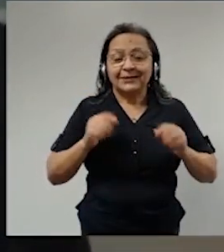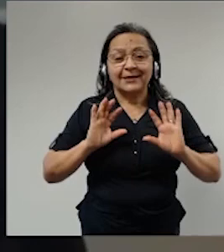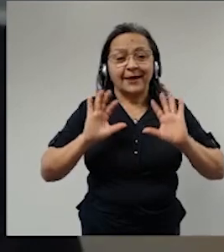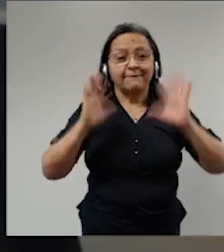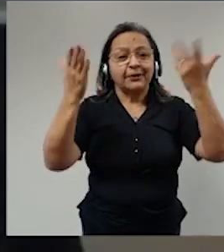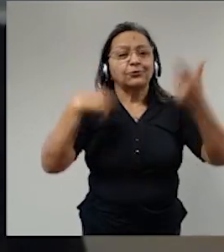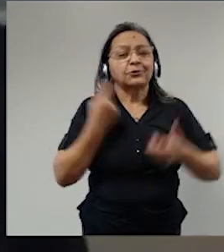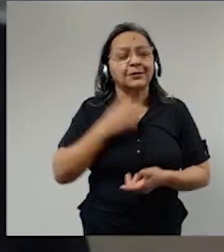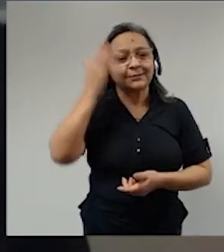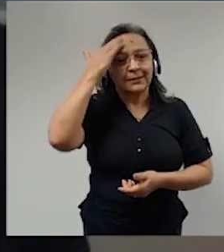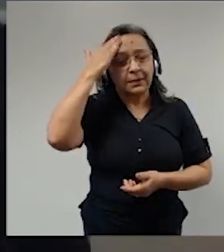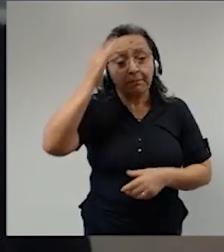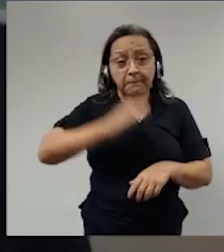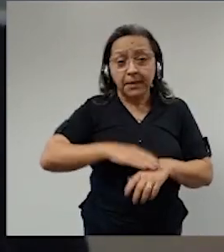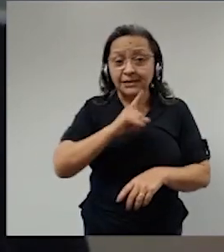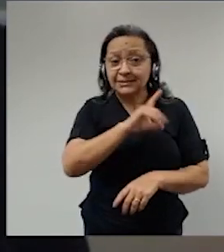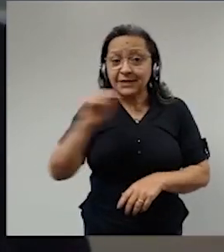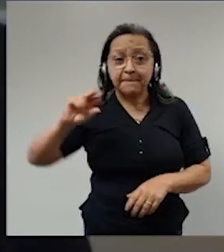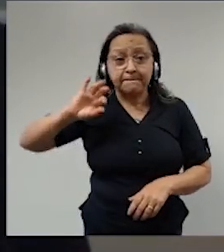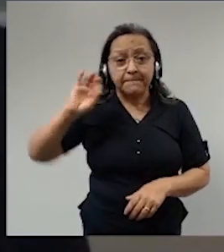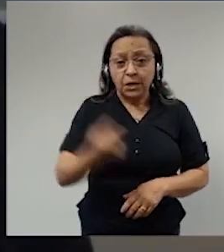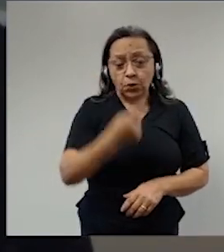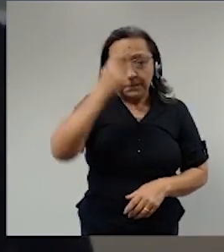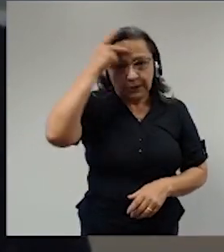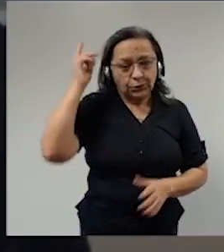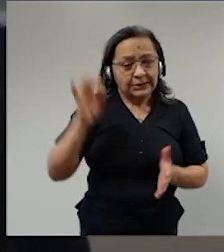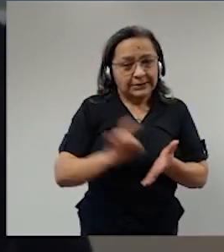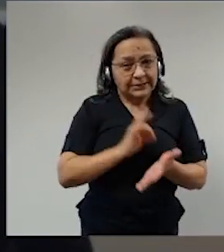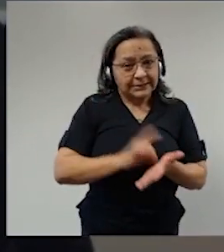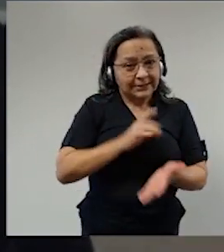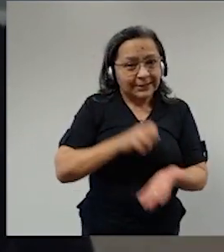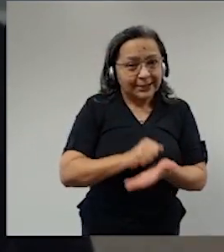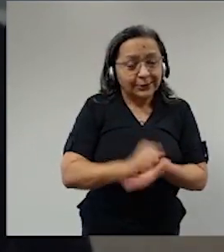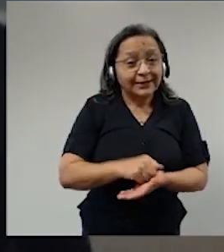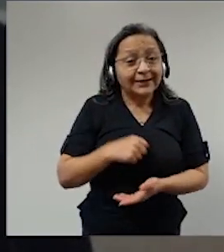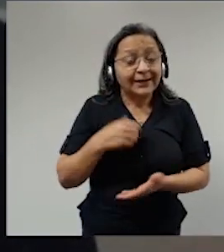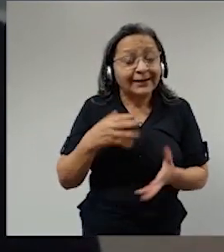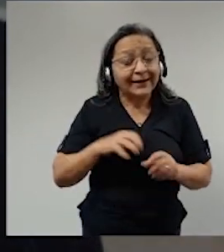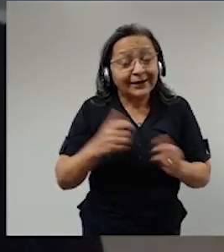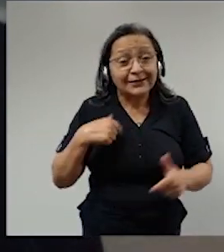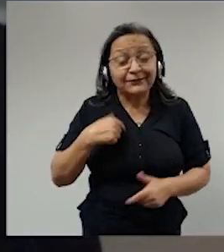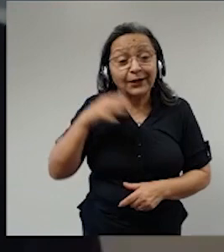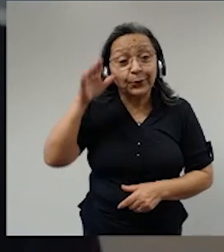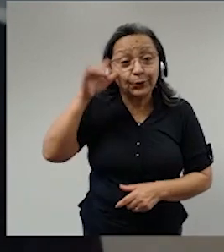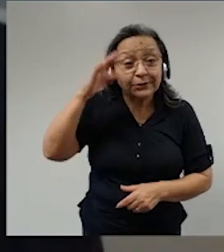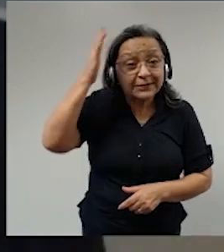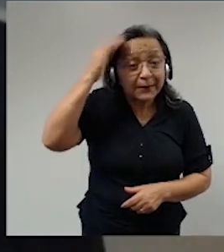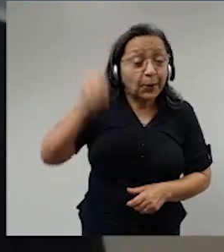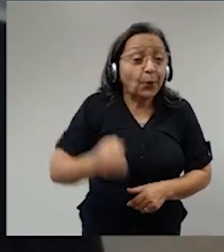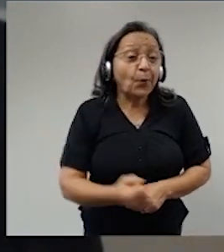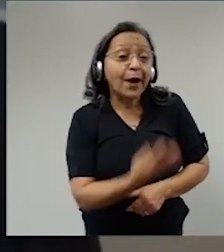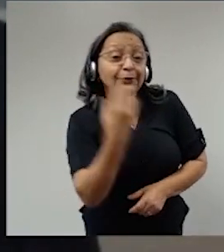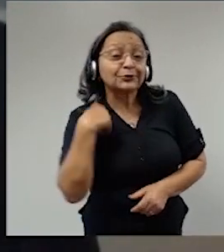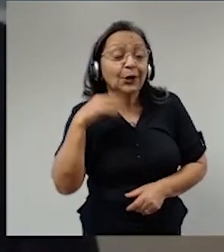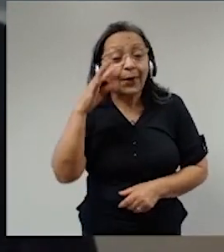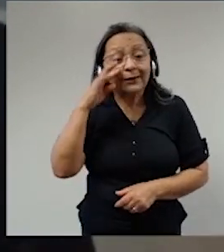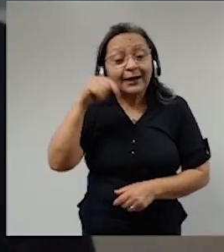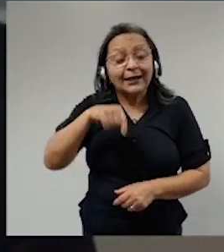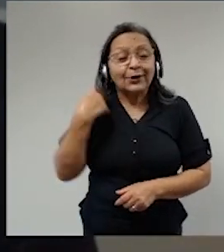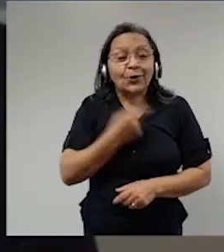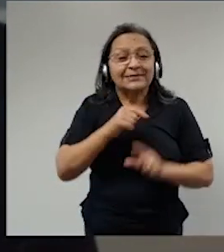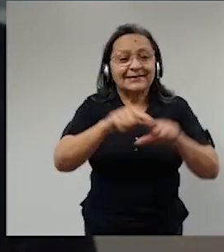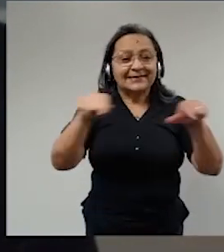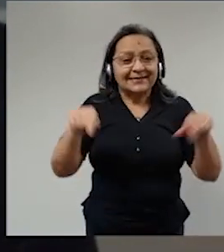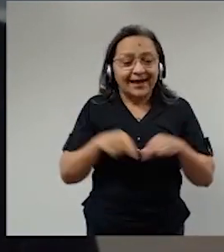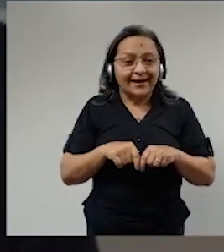sabemos que temos mais de 100 mil inscritos. Claro que a gente fica curioso para saber quantos estão na nossa sala, né? É um prazer estar aqui